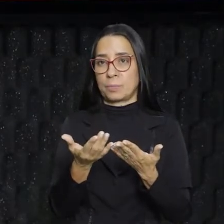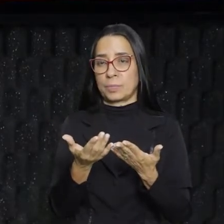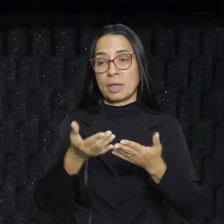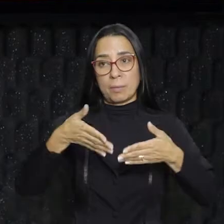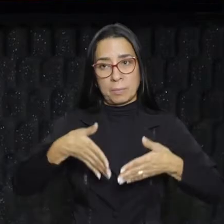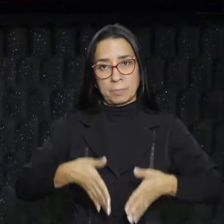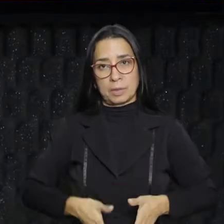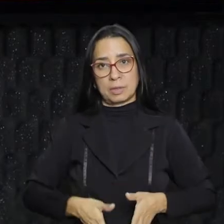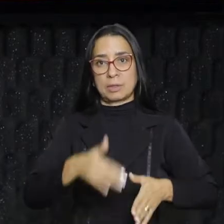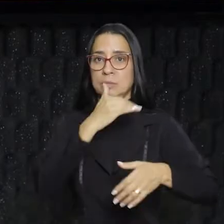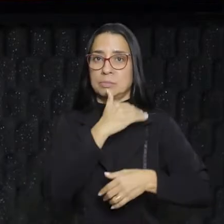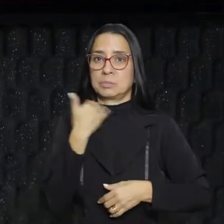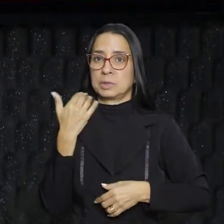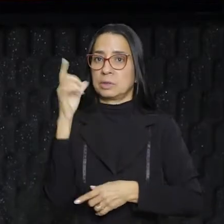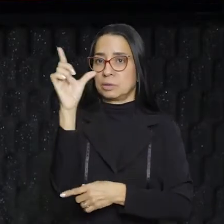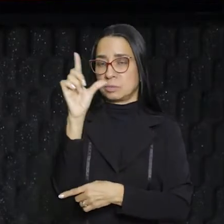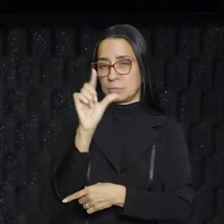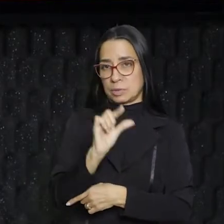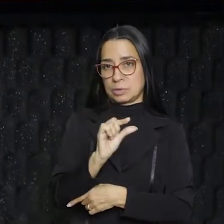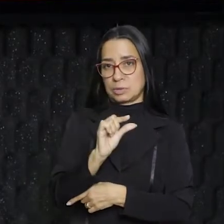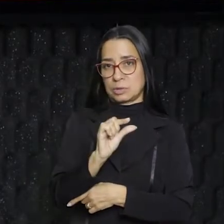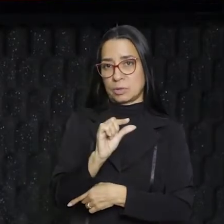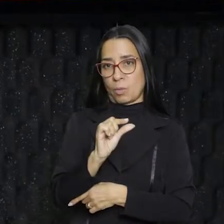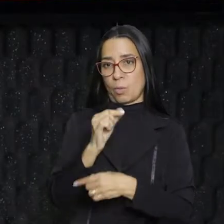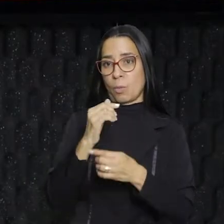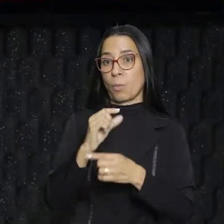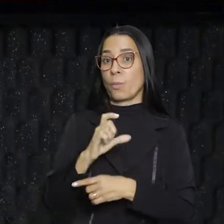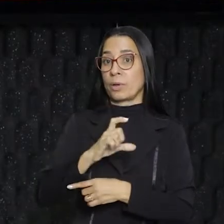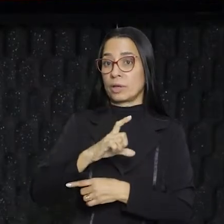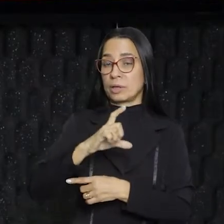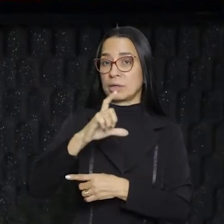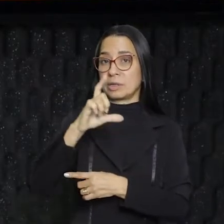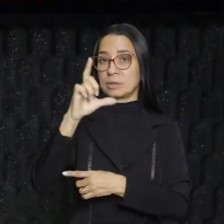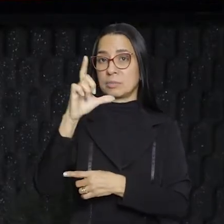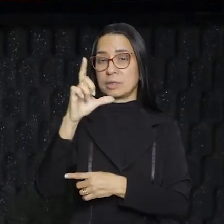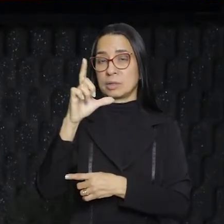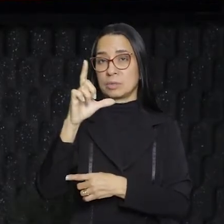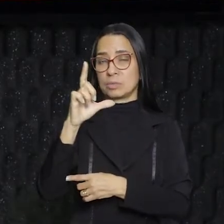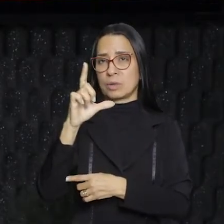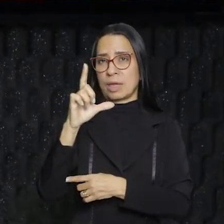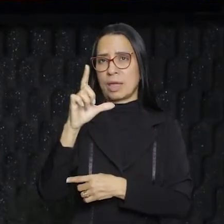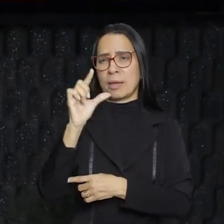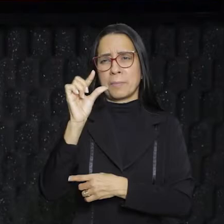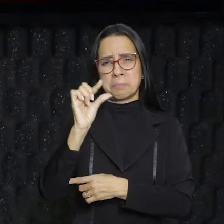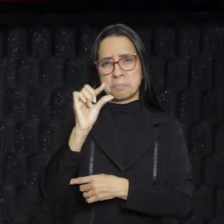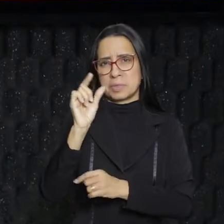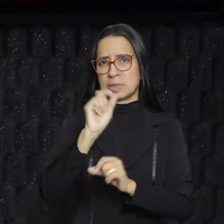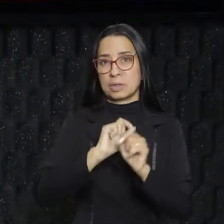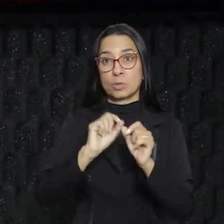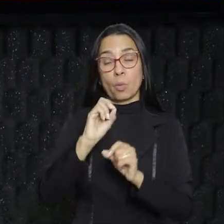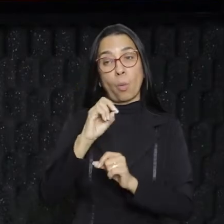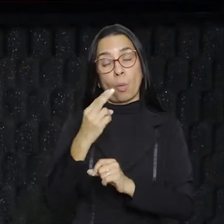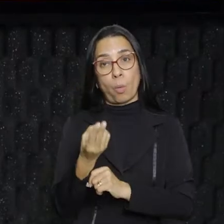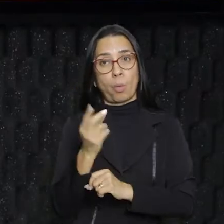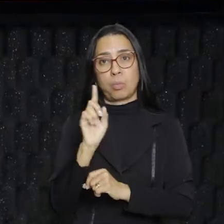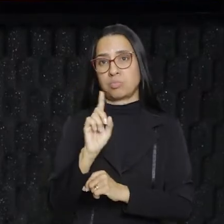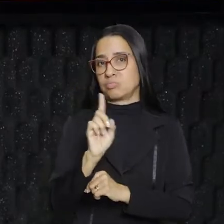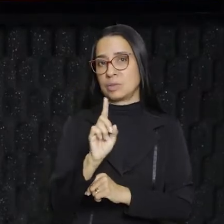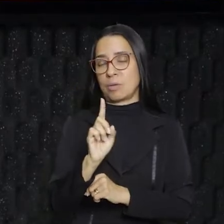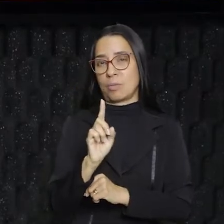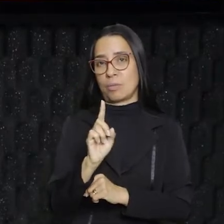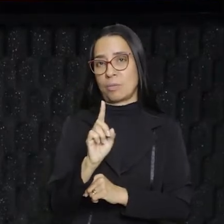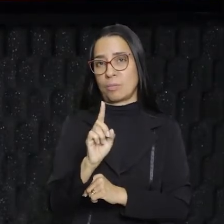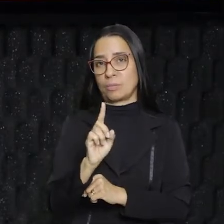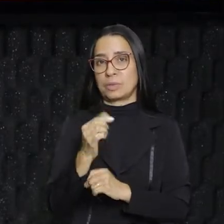baixa. Resultado, o crescimento populacional ele se torna muito pequeno ou nem cresce. Atenção, meu estudante, uma tendência da